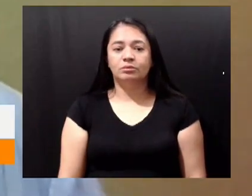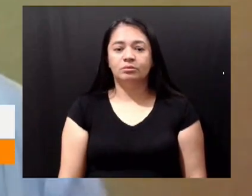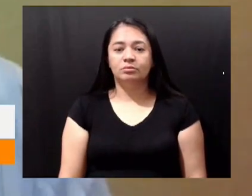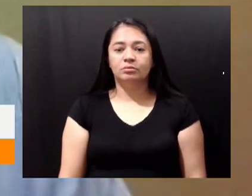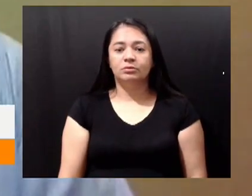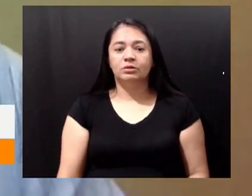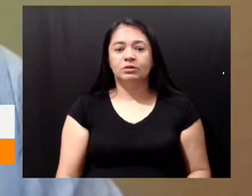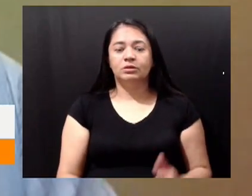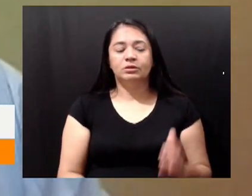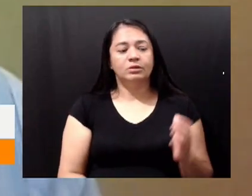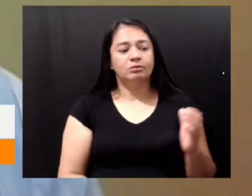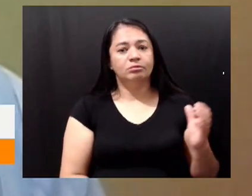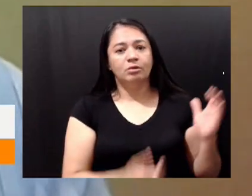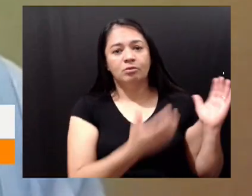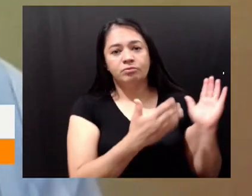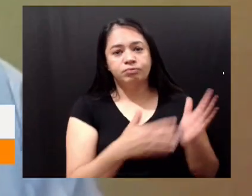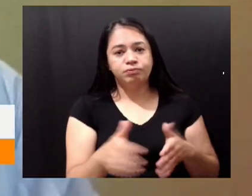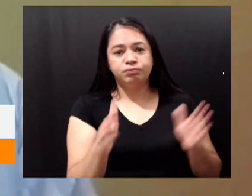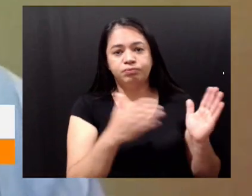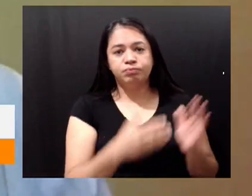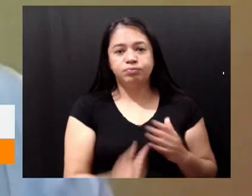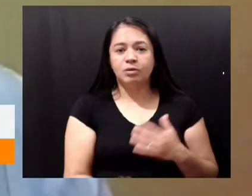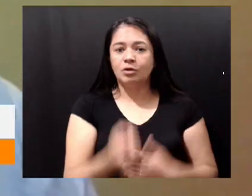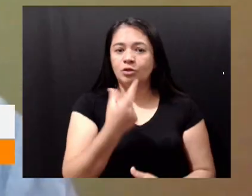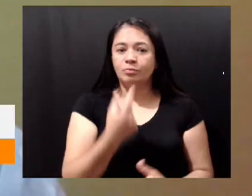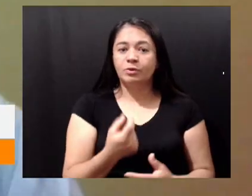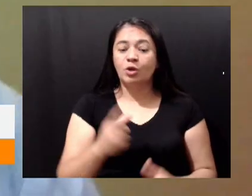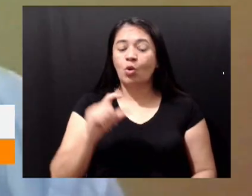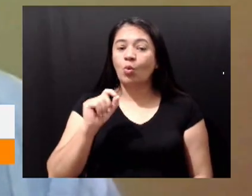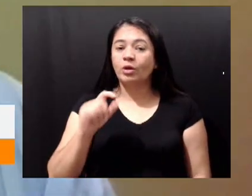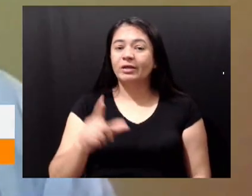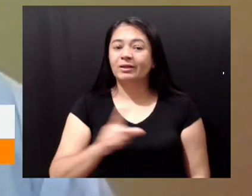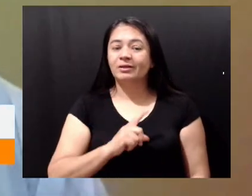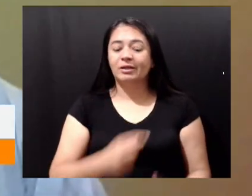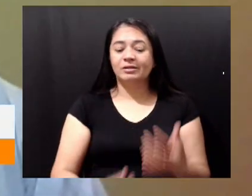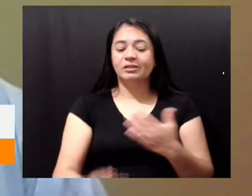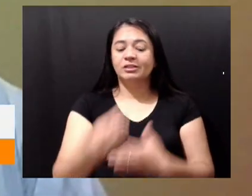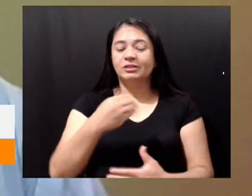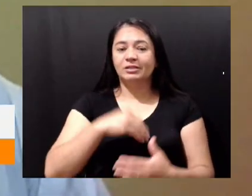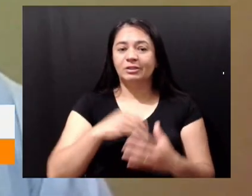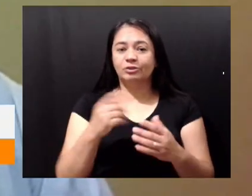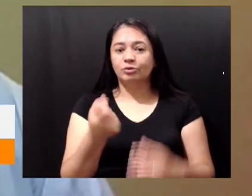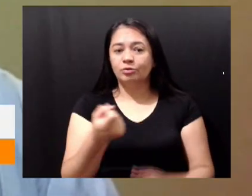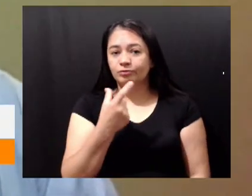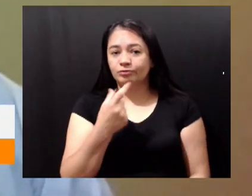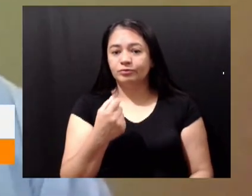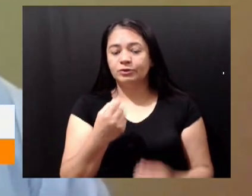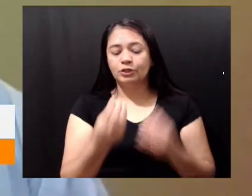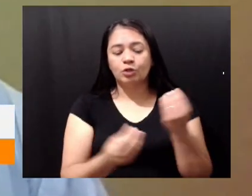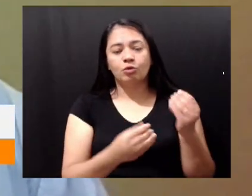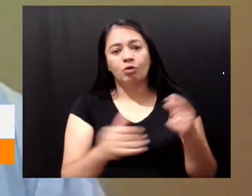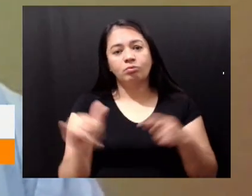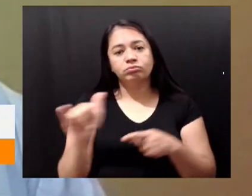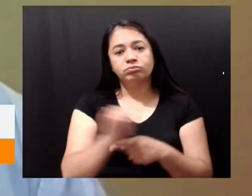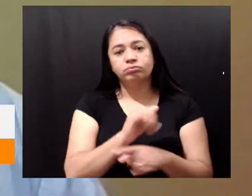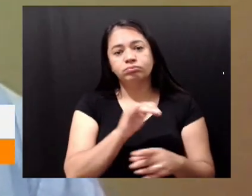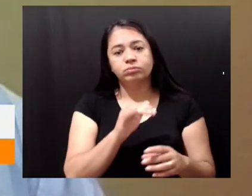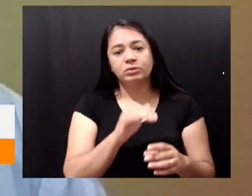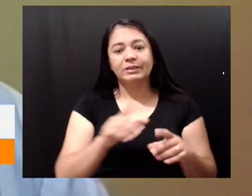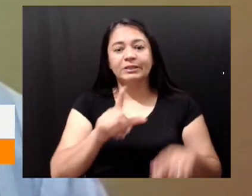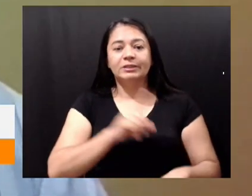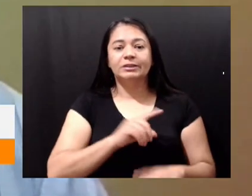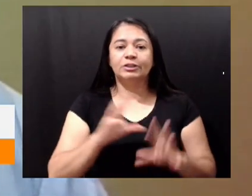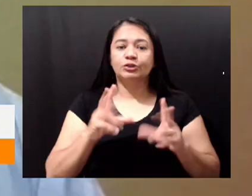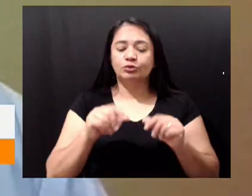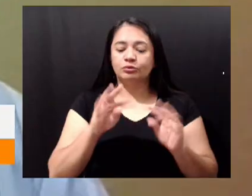medicamento, o que tem dentro do medicamento, como ele é elaborado, né? E tem toda uma tecnologia por trás disso para que ele tenha o